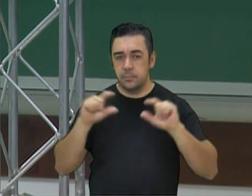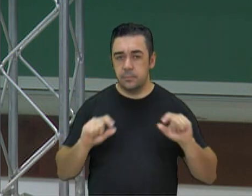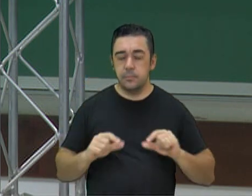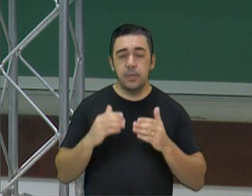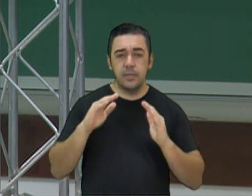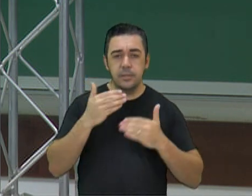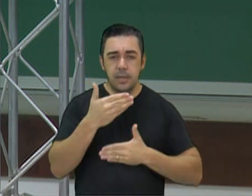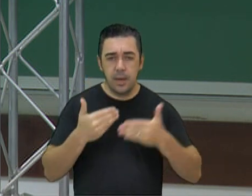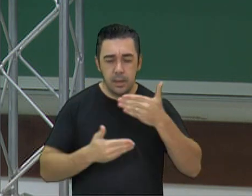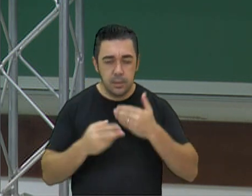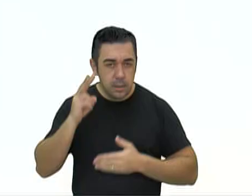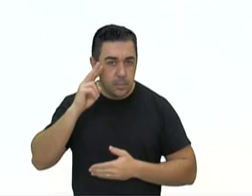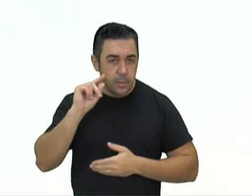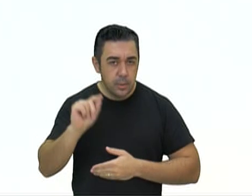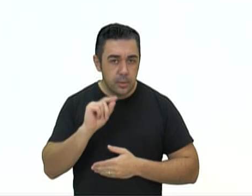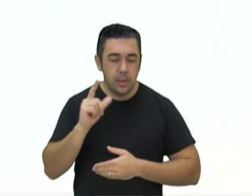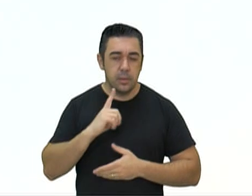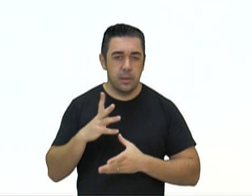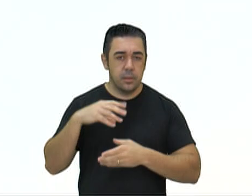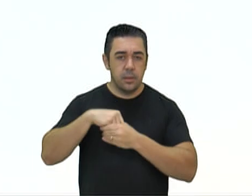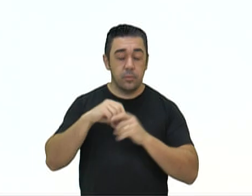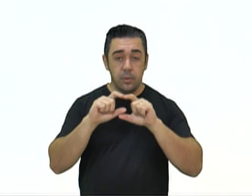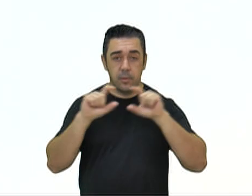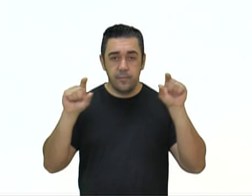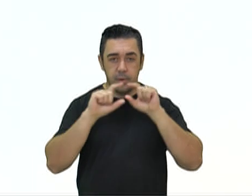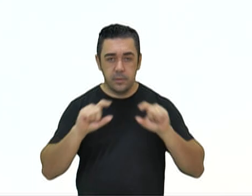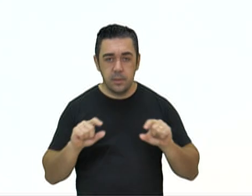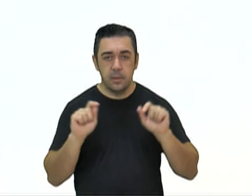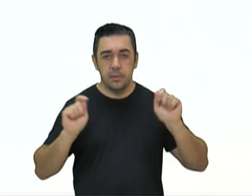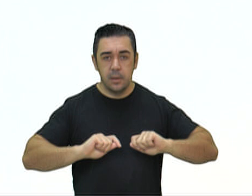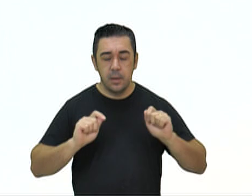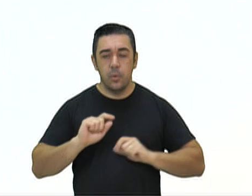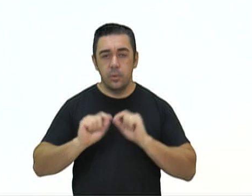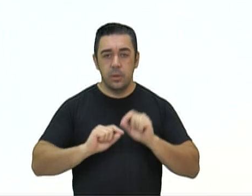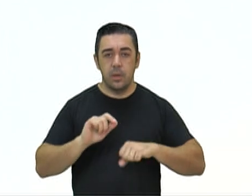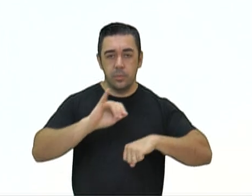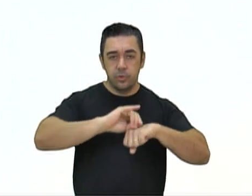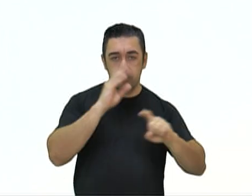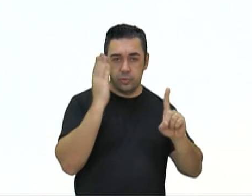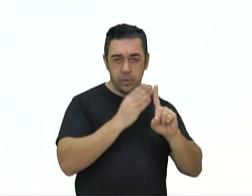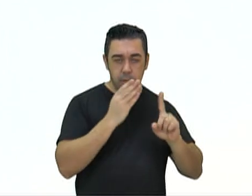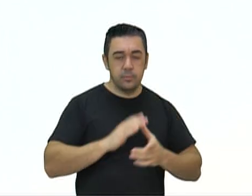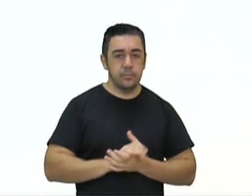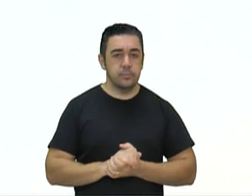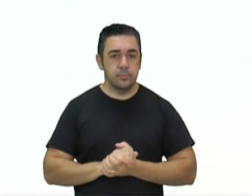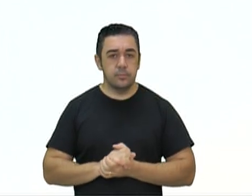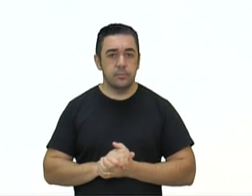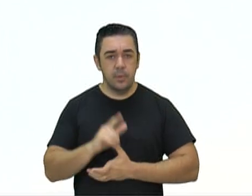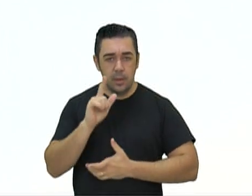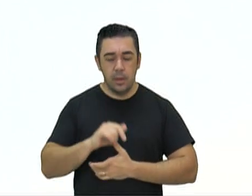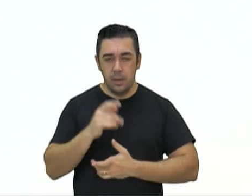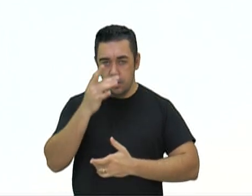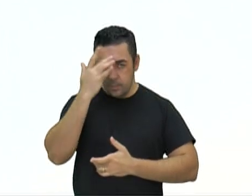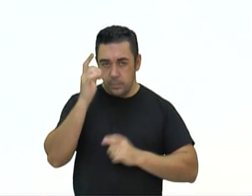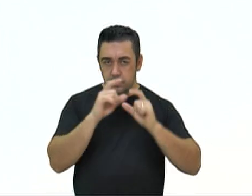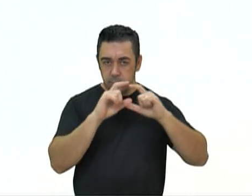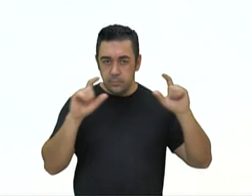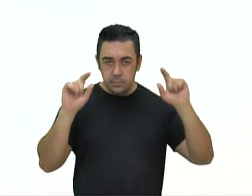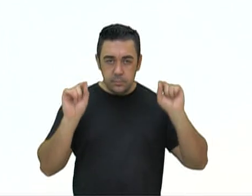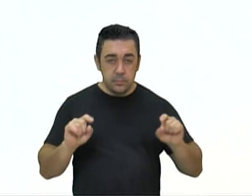gente retomar, então, que os termos integrantes da oração, né, podem ser ali o objeto direto, é um termo da oração que